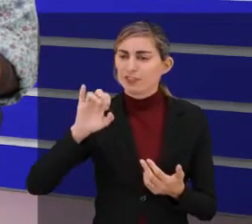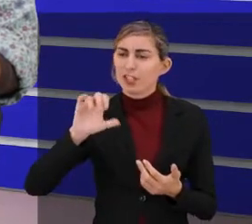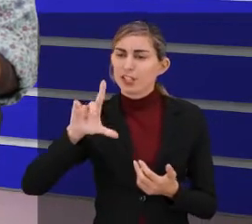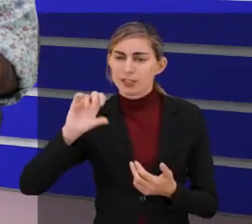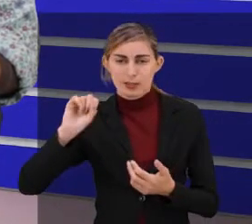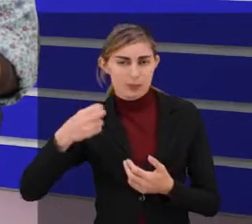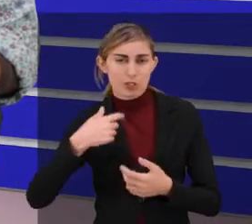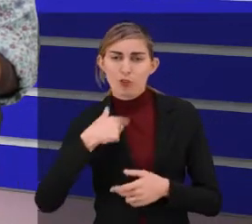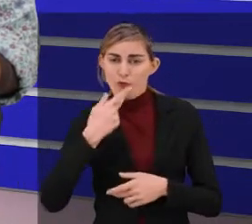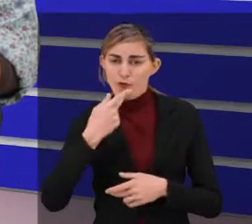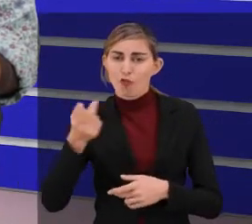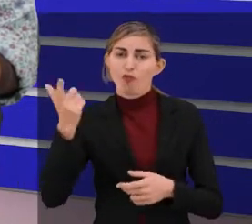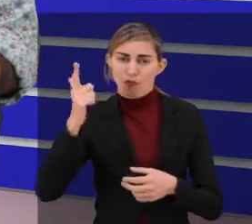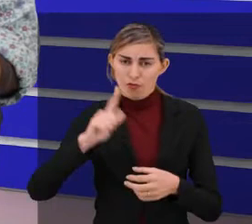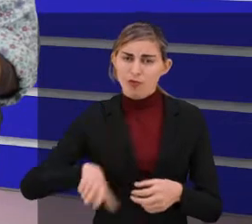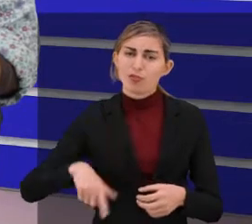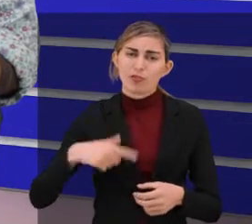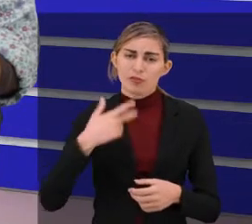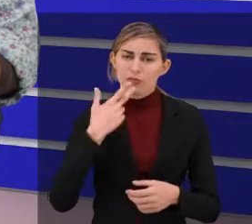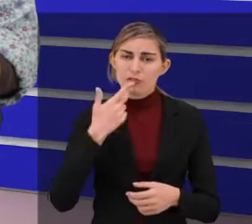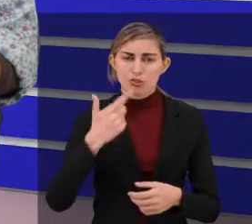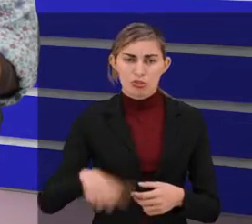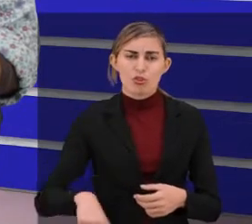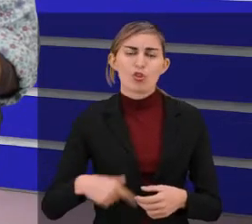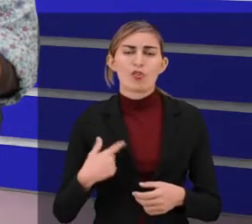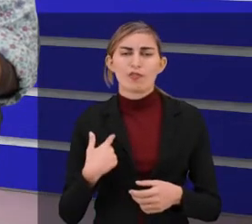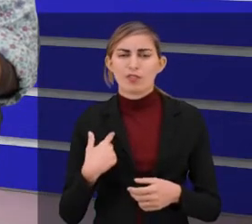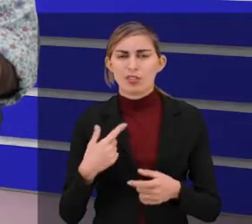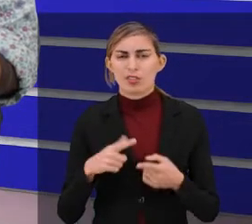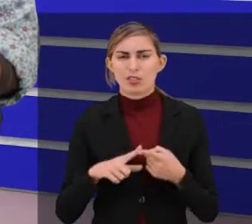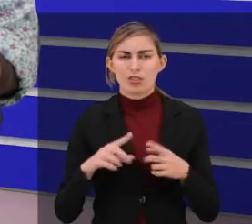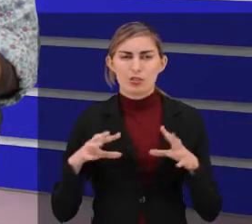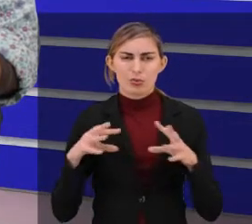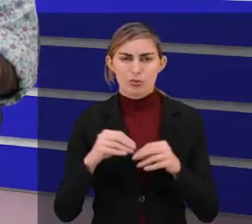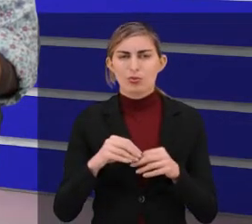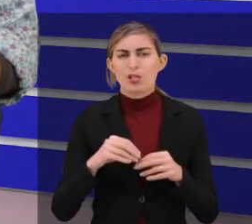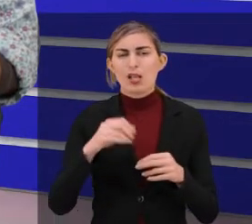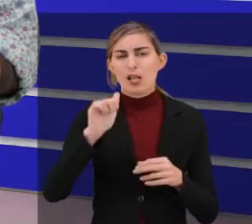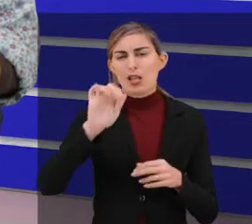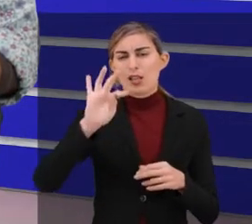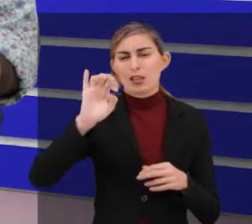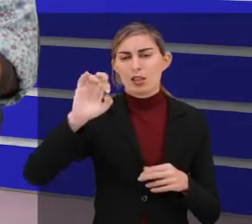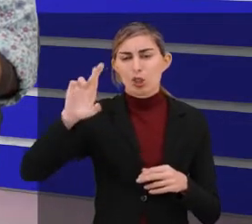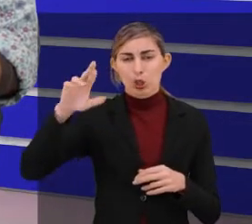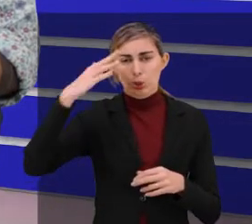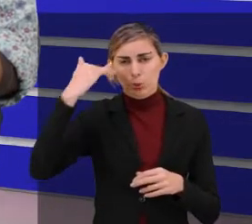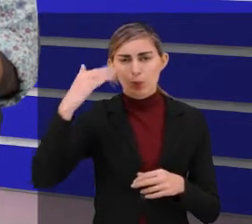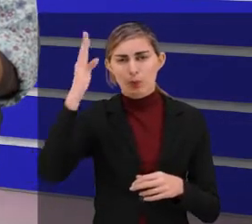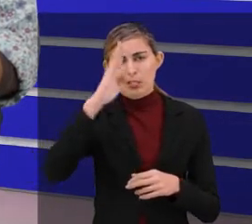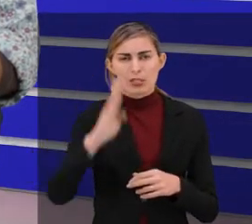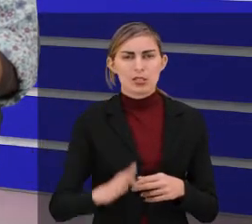infelizmente, volto a falar, como se estivesse tatuado no DNA do brasileiro. E nós